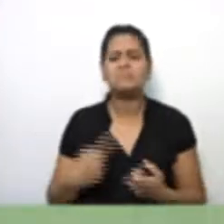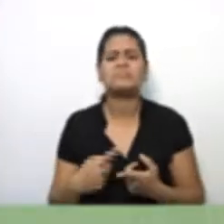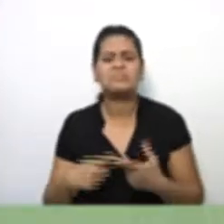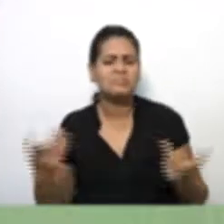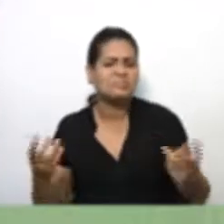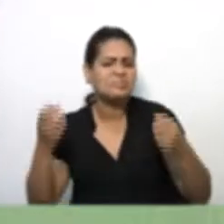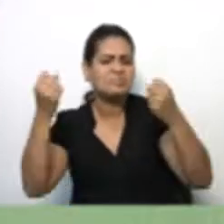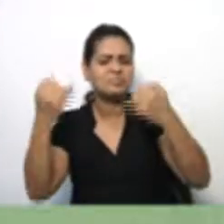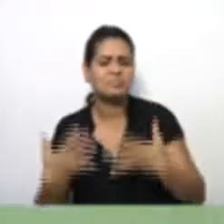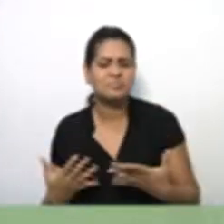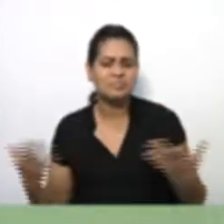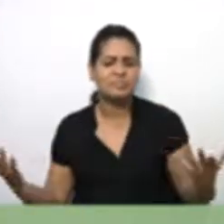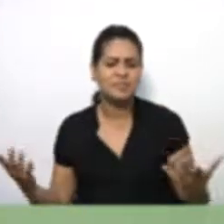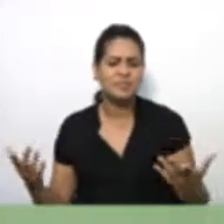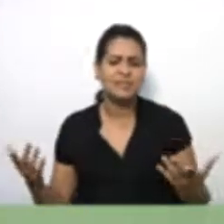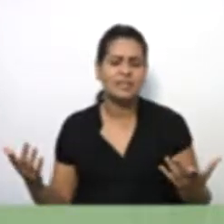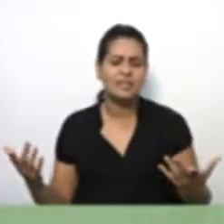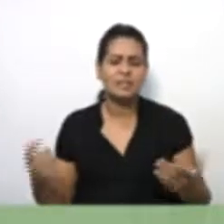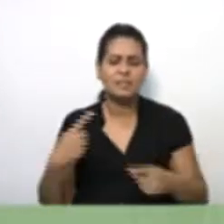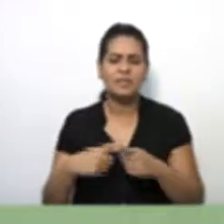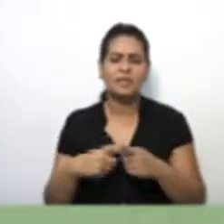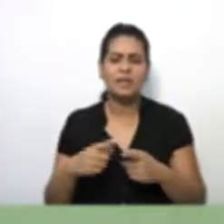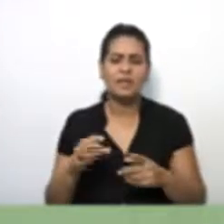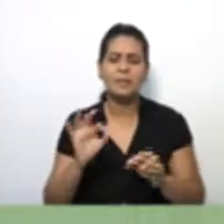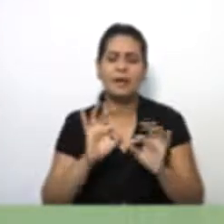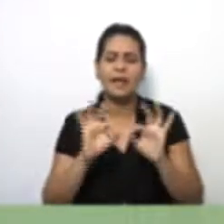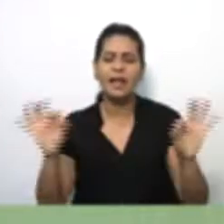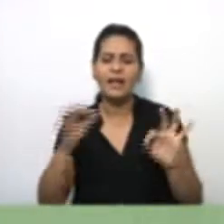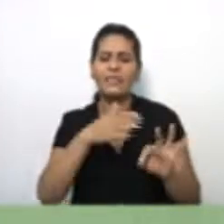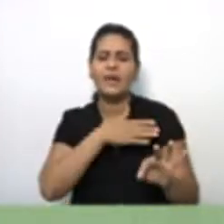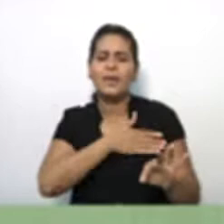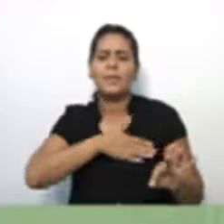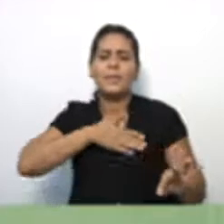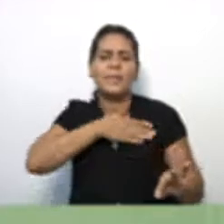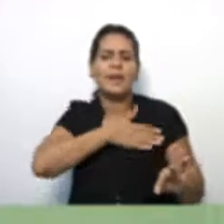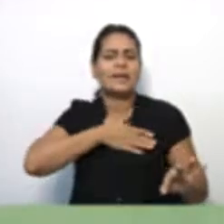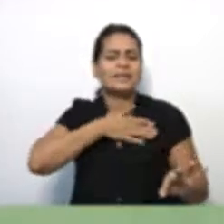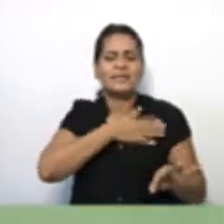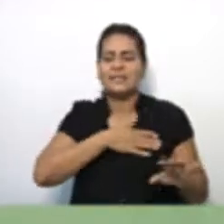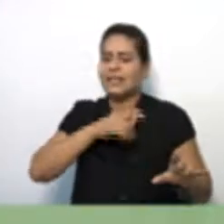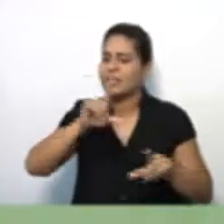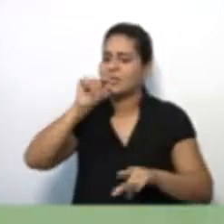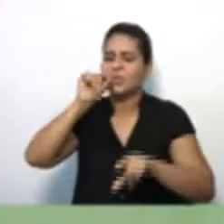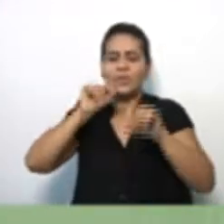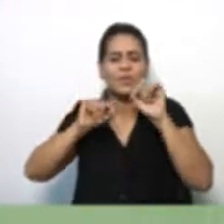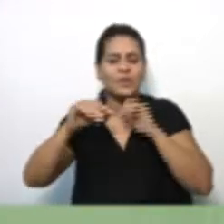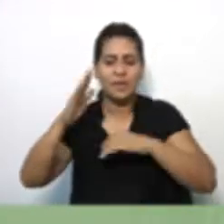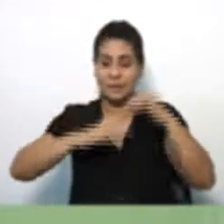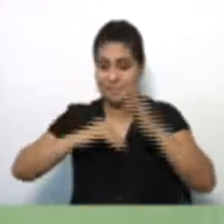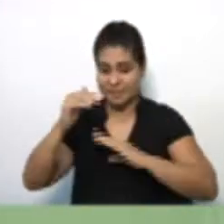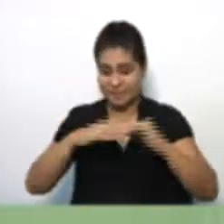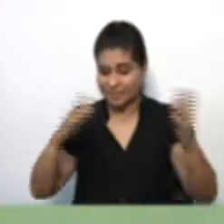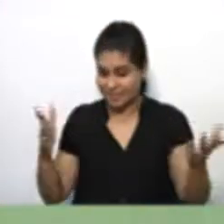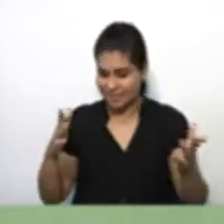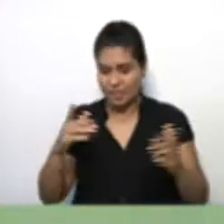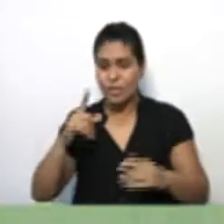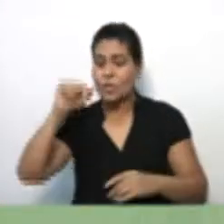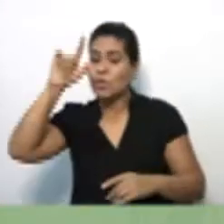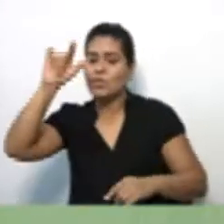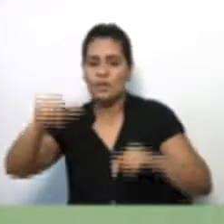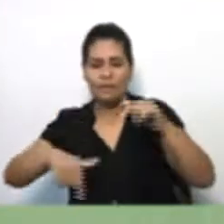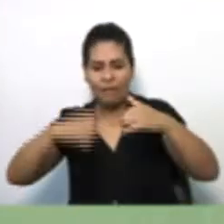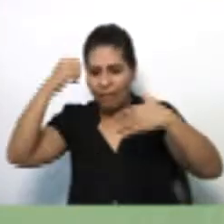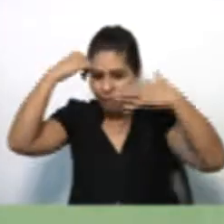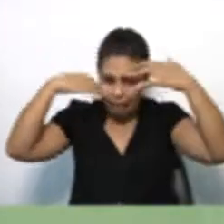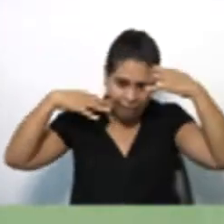aqui, ó, olha essa palavrinha aqui, chave, ó, ó, cadê? O prazer, ó. Se você sente prazer no que você faz, você nunca mais